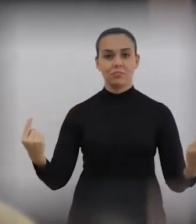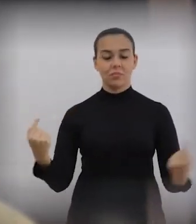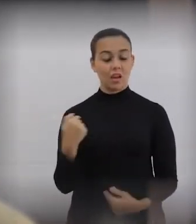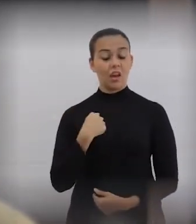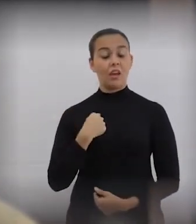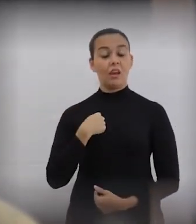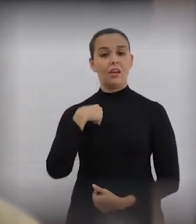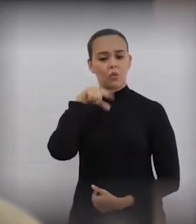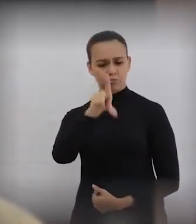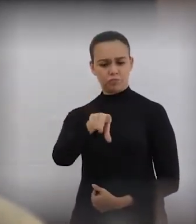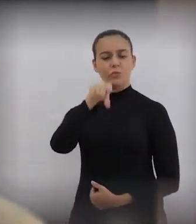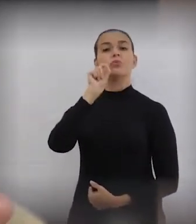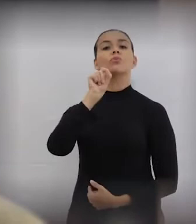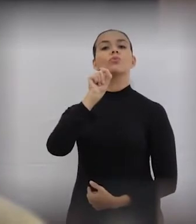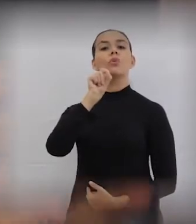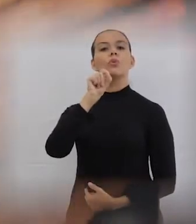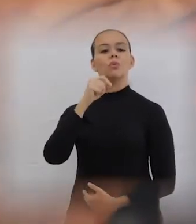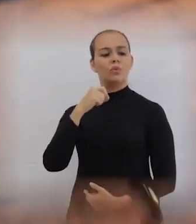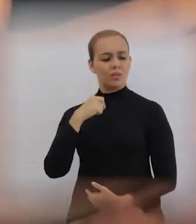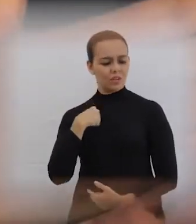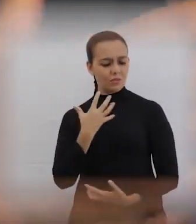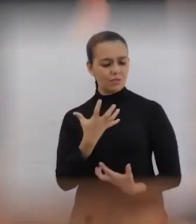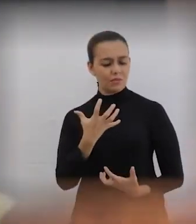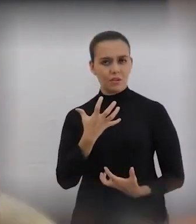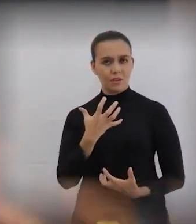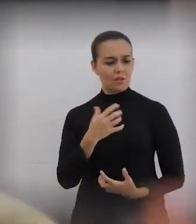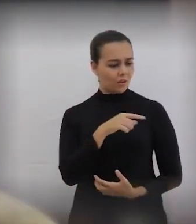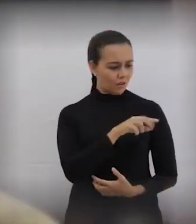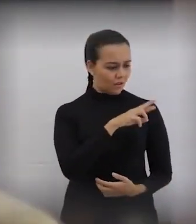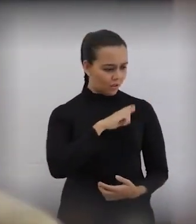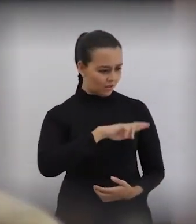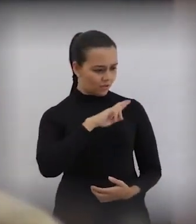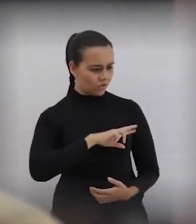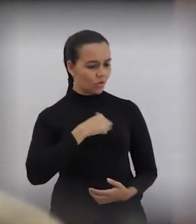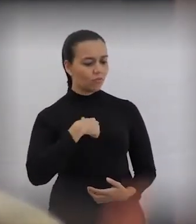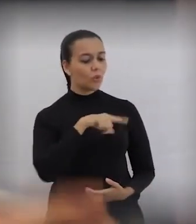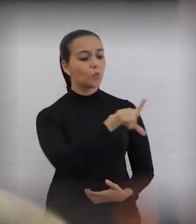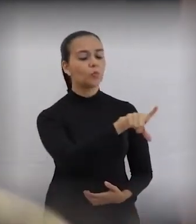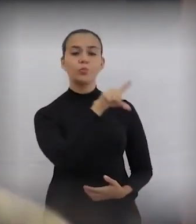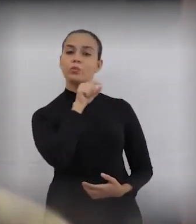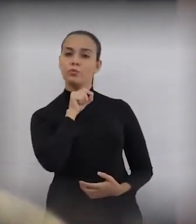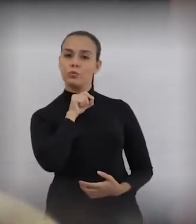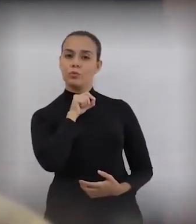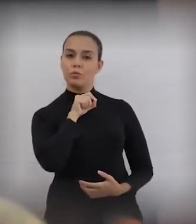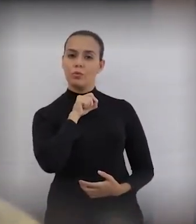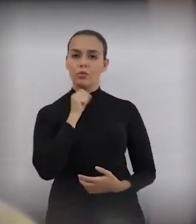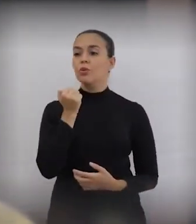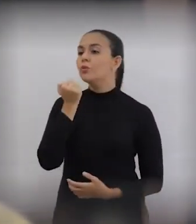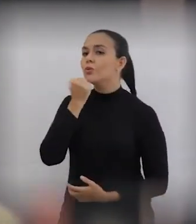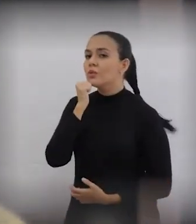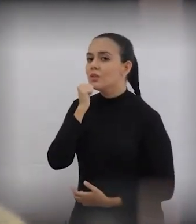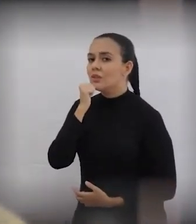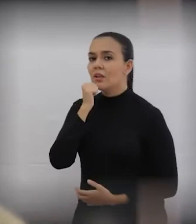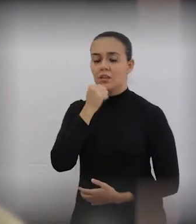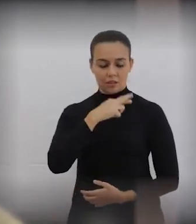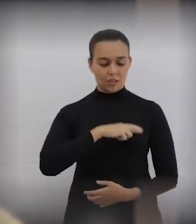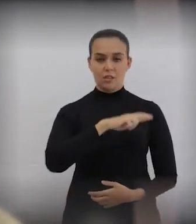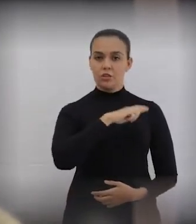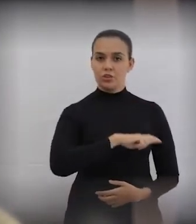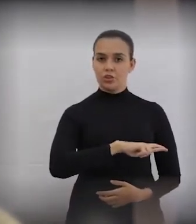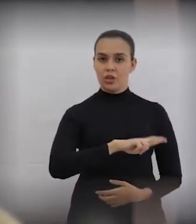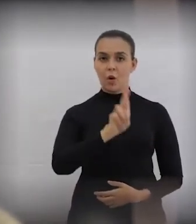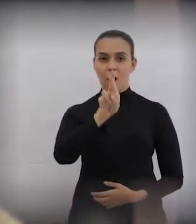eu escolho o que creio em termos de religião. Essa ruptura, ciência,